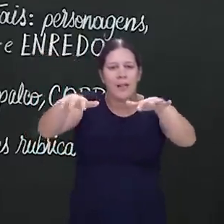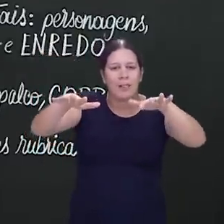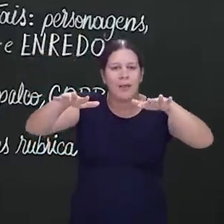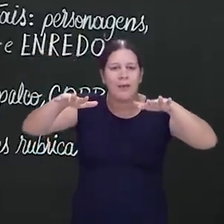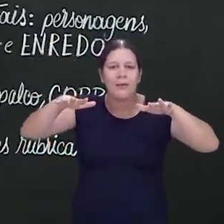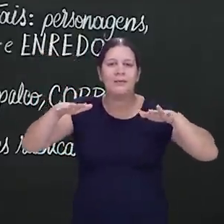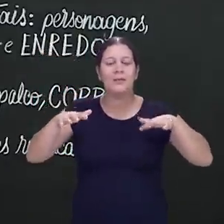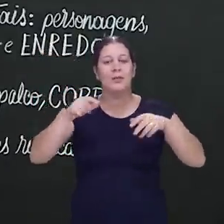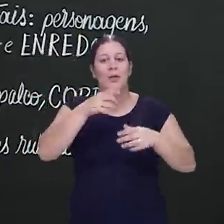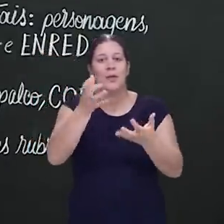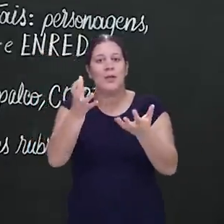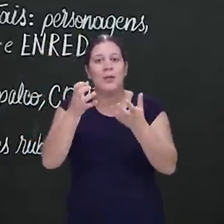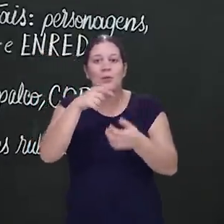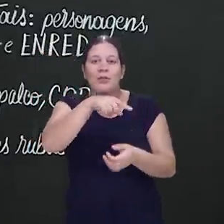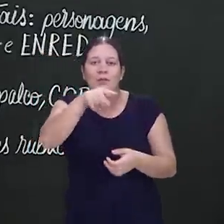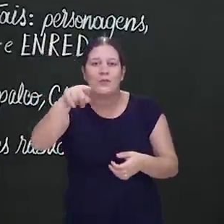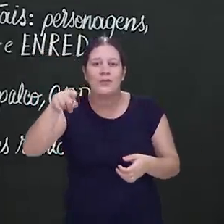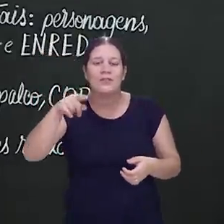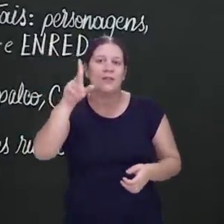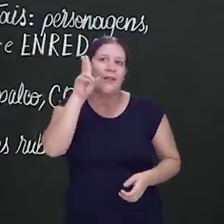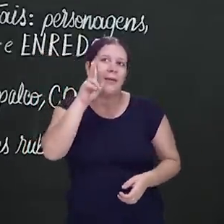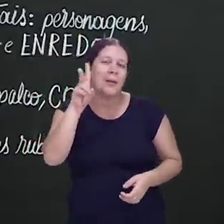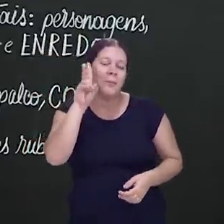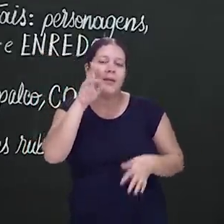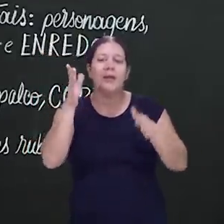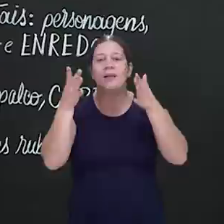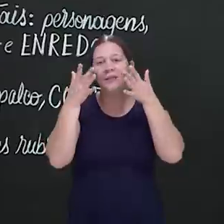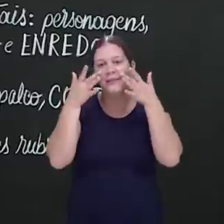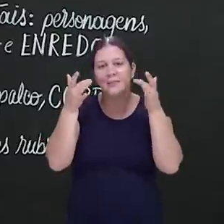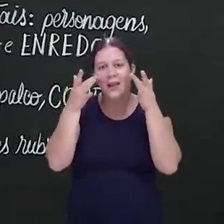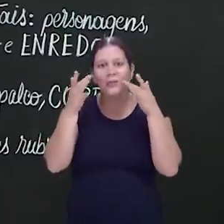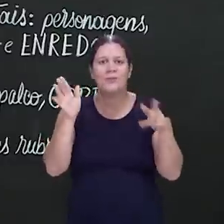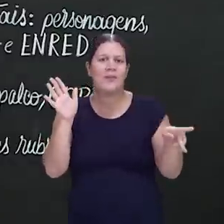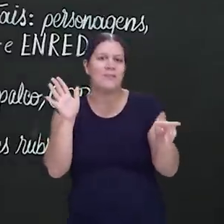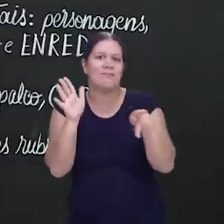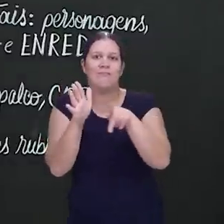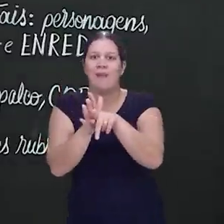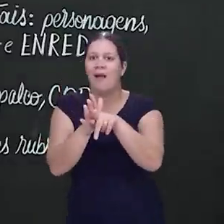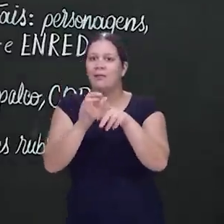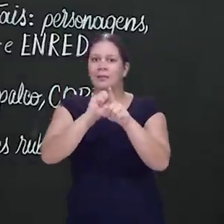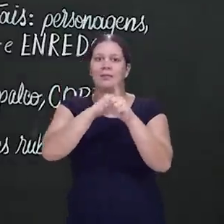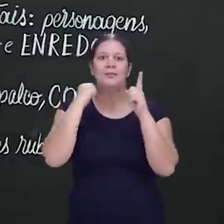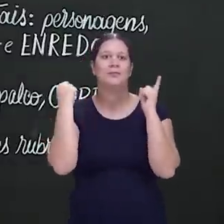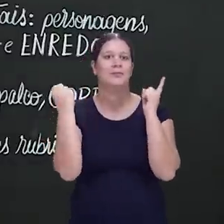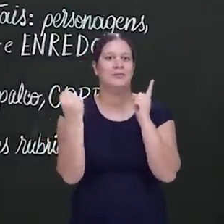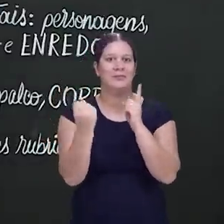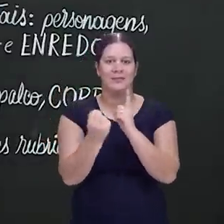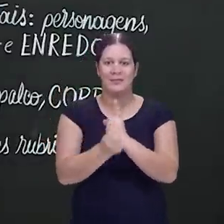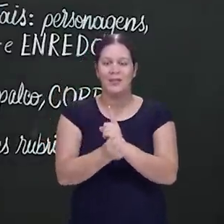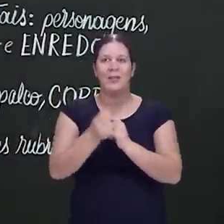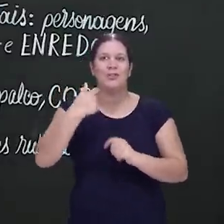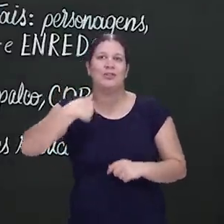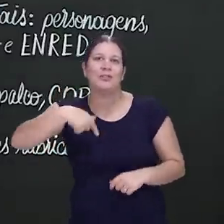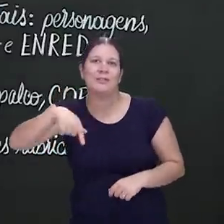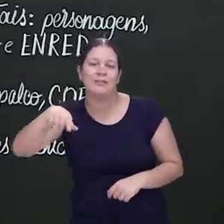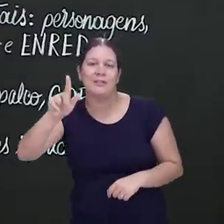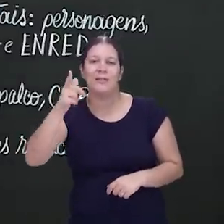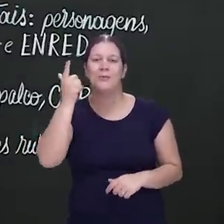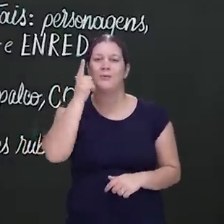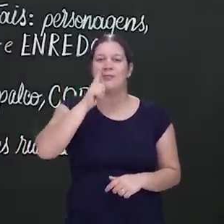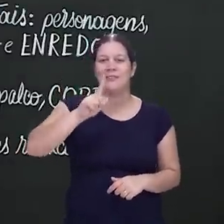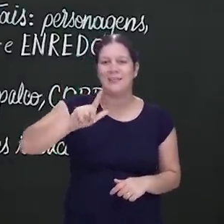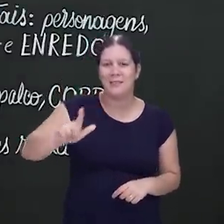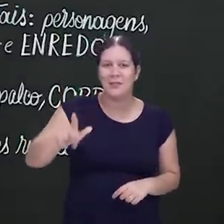seja, quero que você lembre dessa construção acima de tudo, porque o teatro faz parte da sociedade, o teatro é um hábito, a gente ir assistir, conseguir assistir